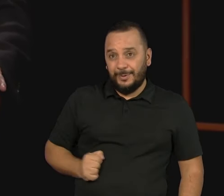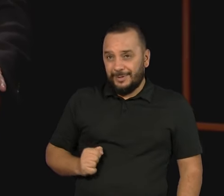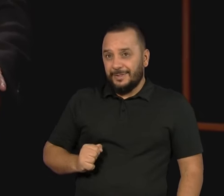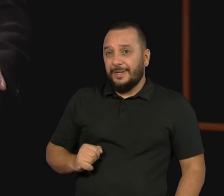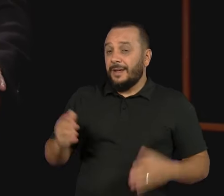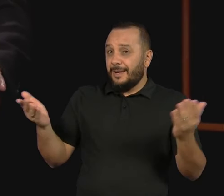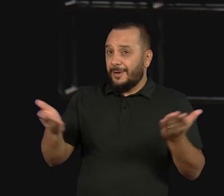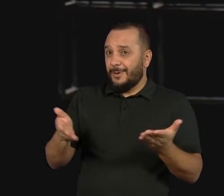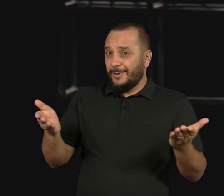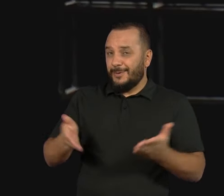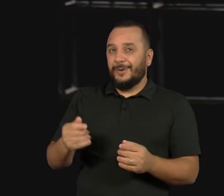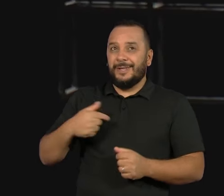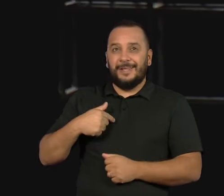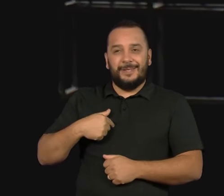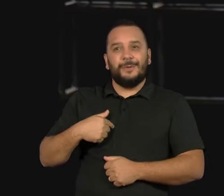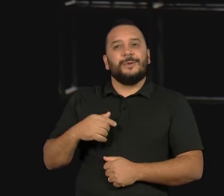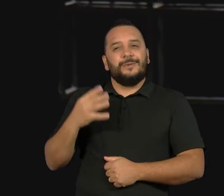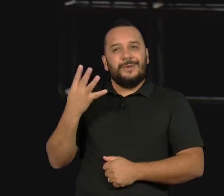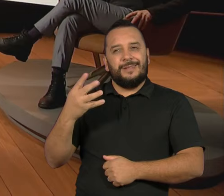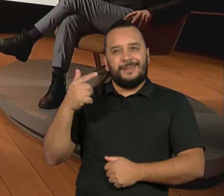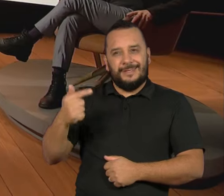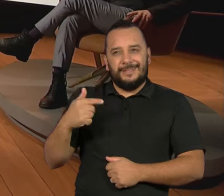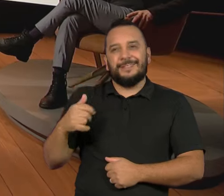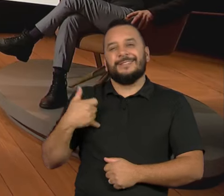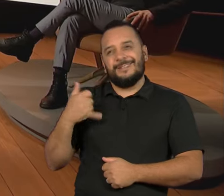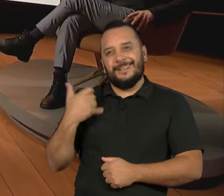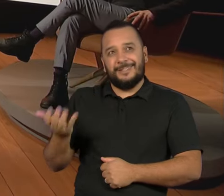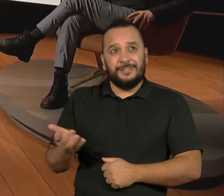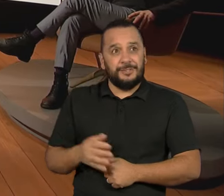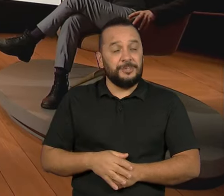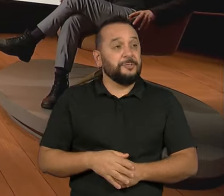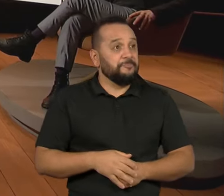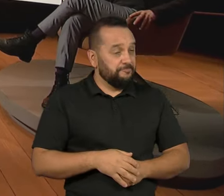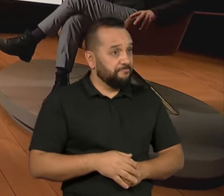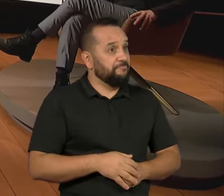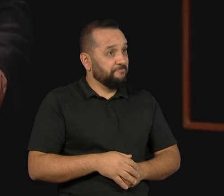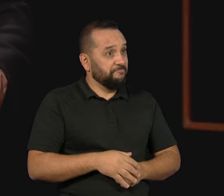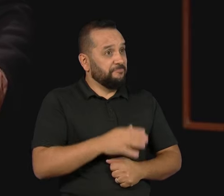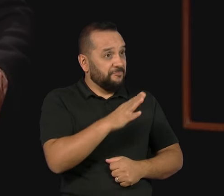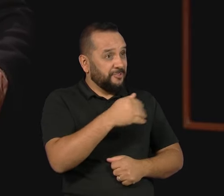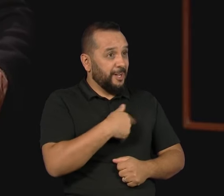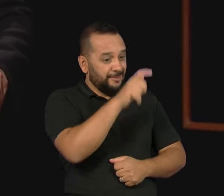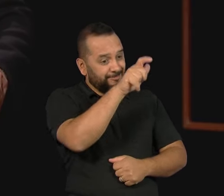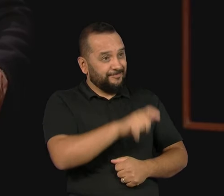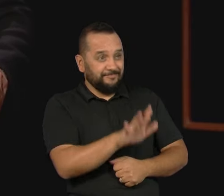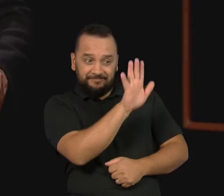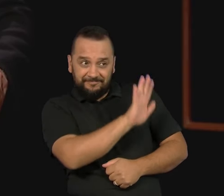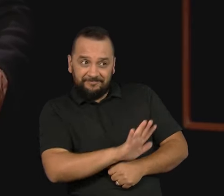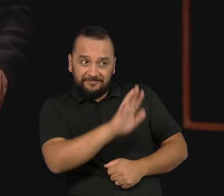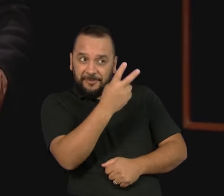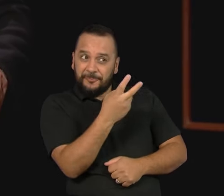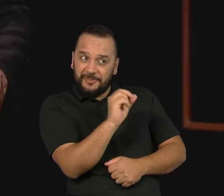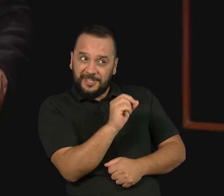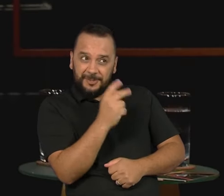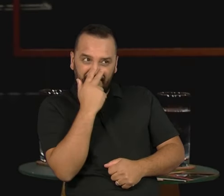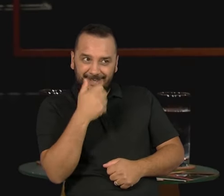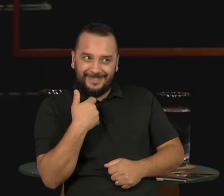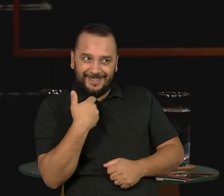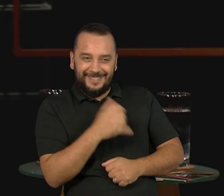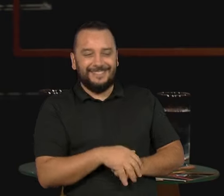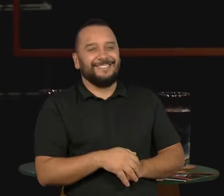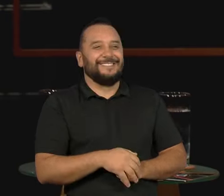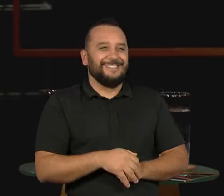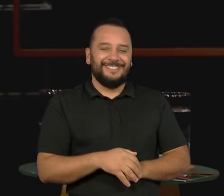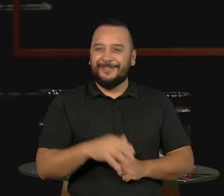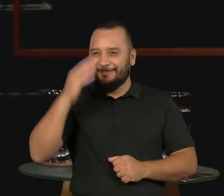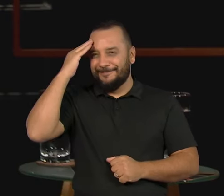fazer agora 47 anos de carreira. Com esse corpinho de 20, né? Obrigado, Atílio. Agora, sua mãe, você estava falando da